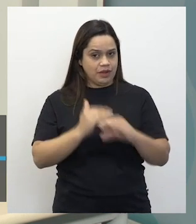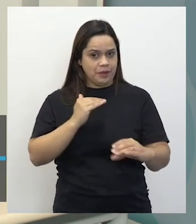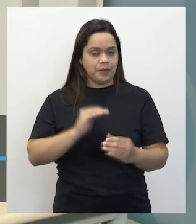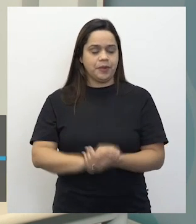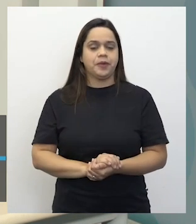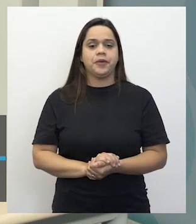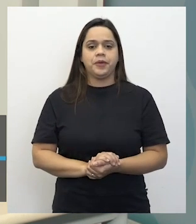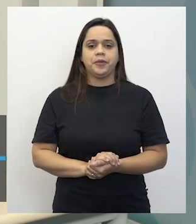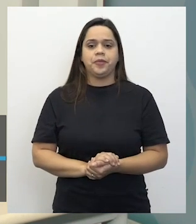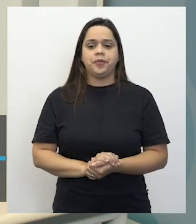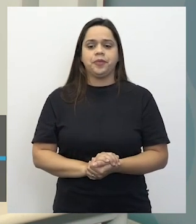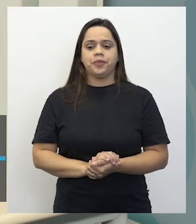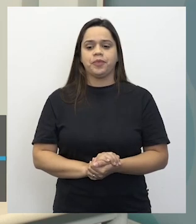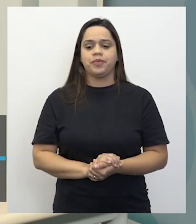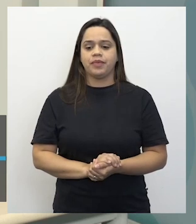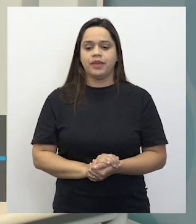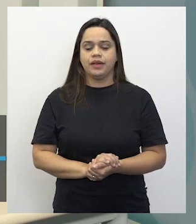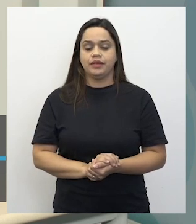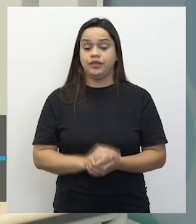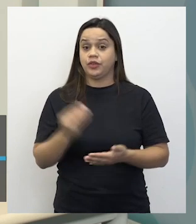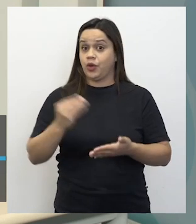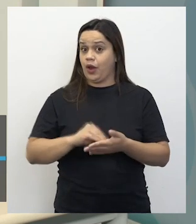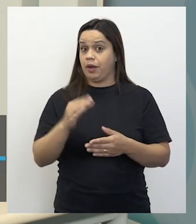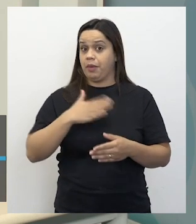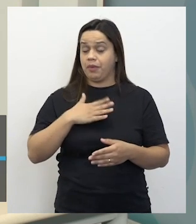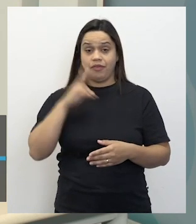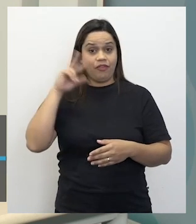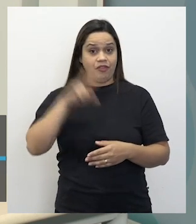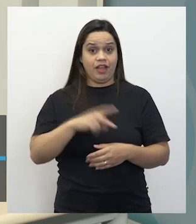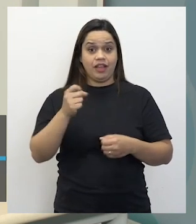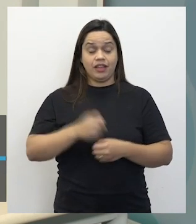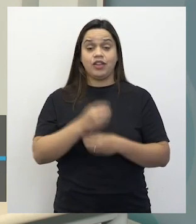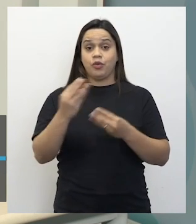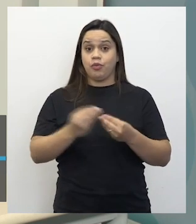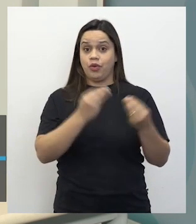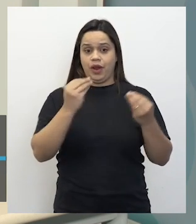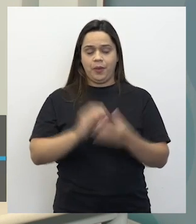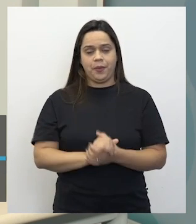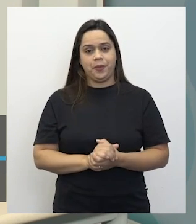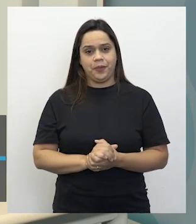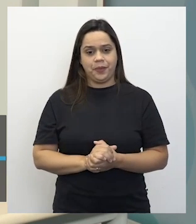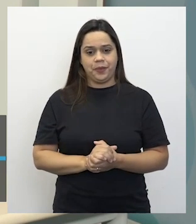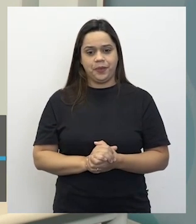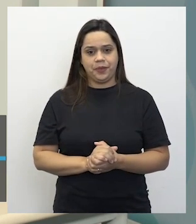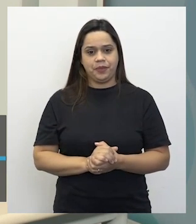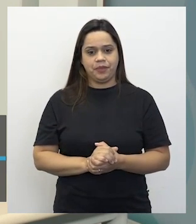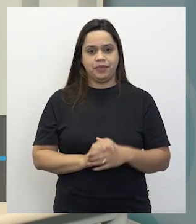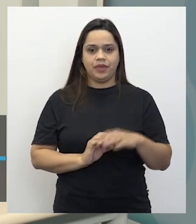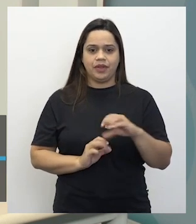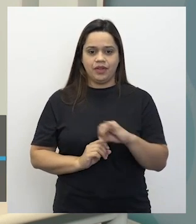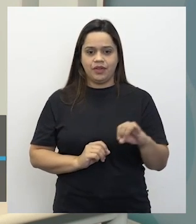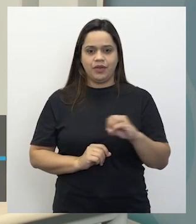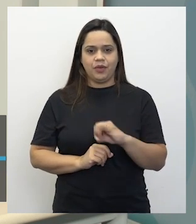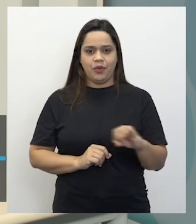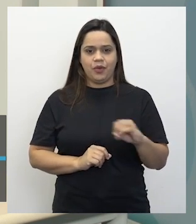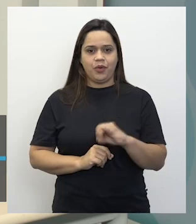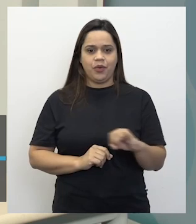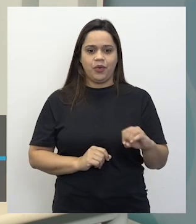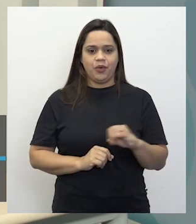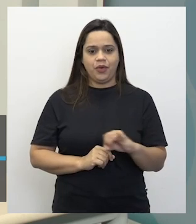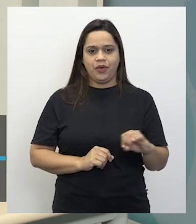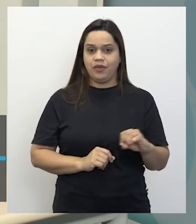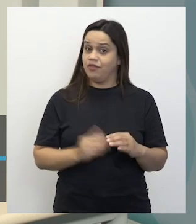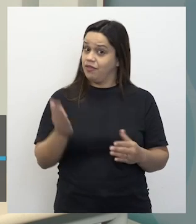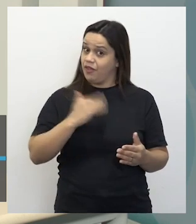tartaruga verde. Coloca no plural para Pro. Oi, bye.